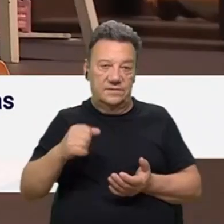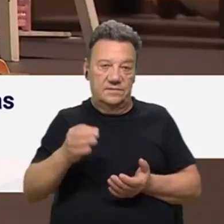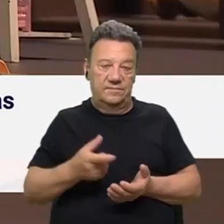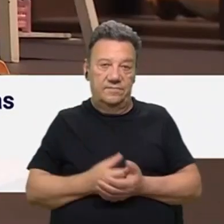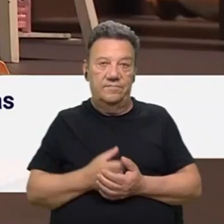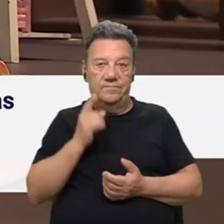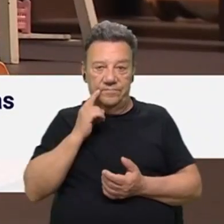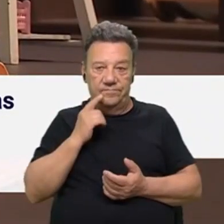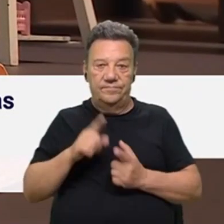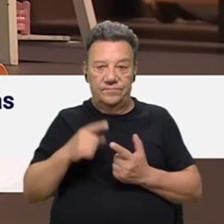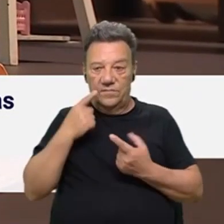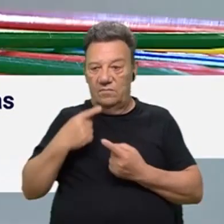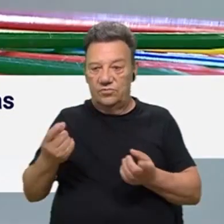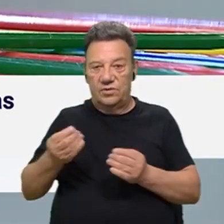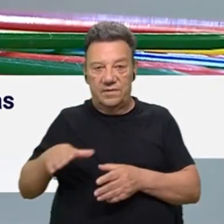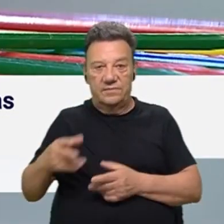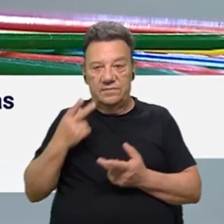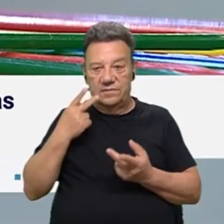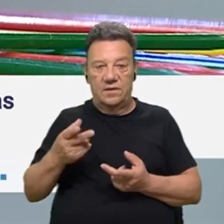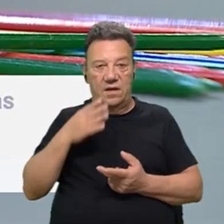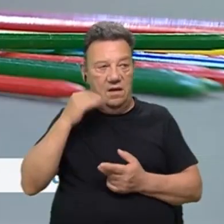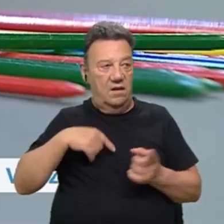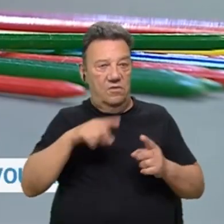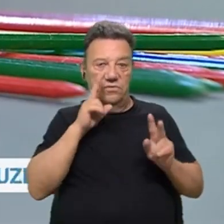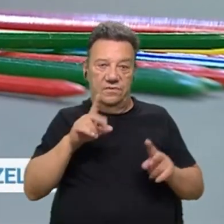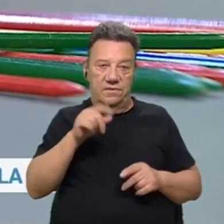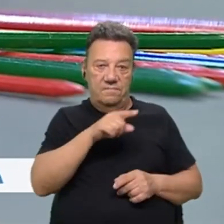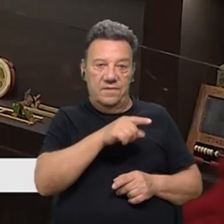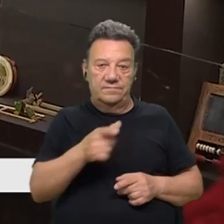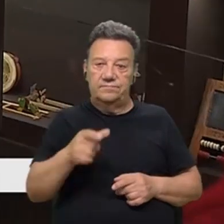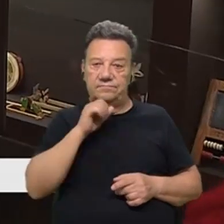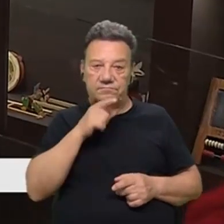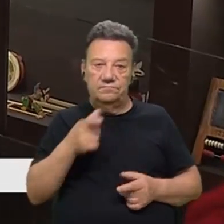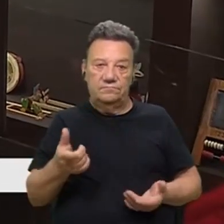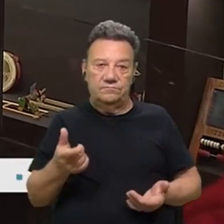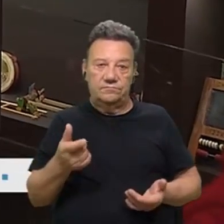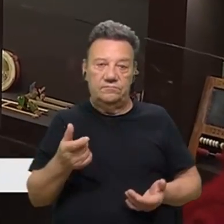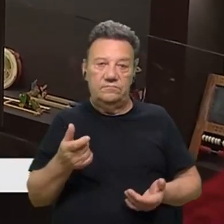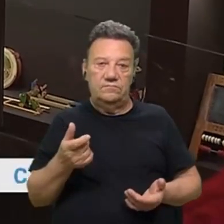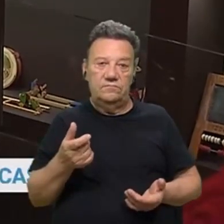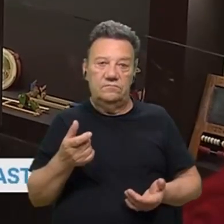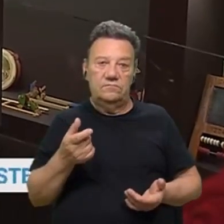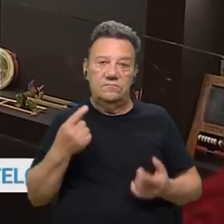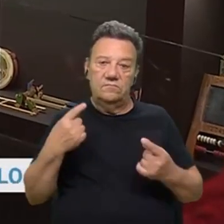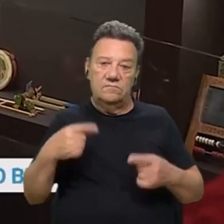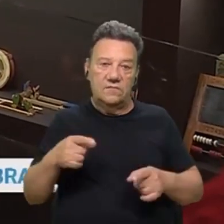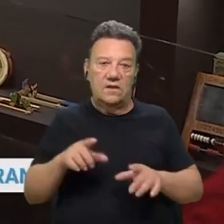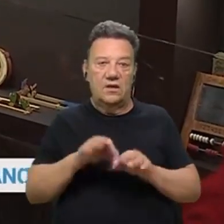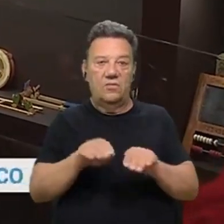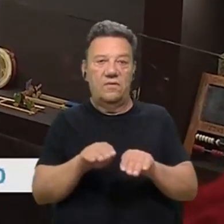é importante demonstrar as crianças e aos adultos também que é possível eh ver